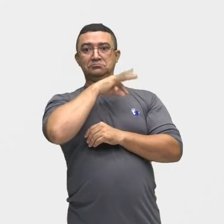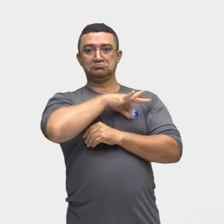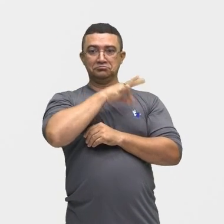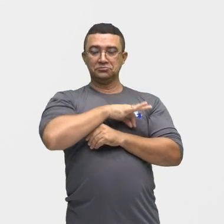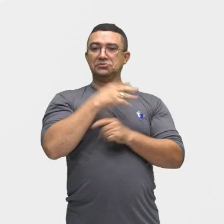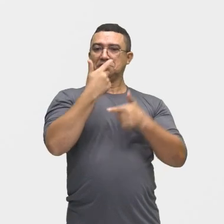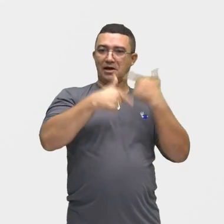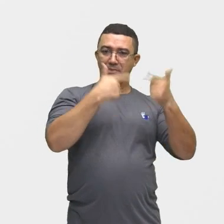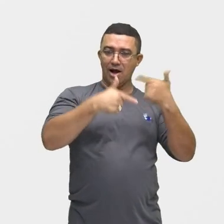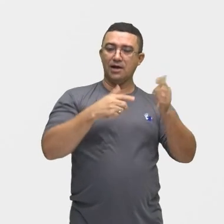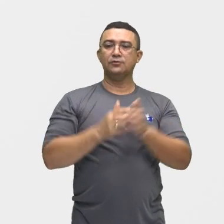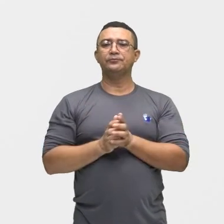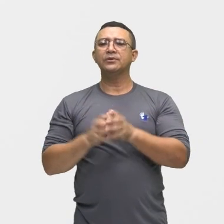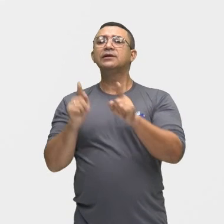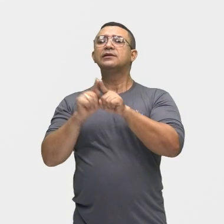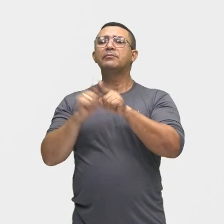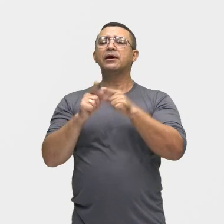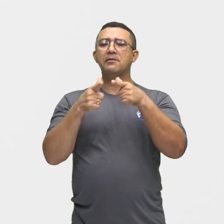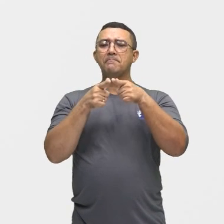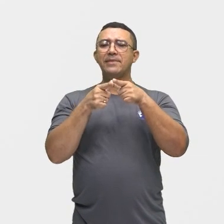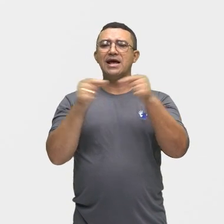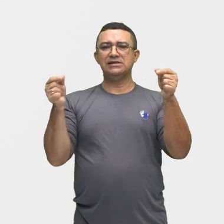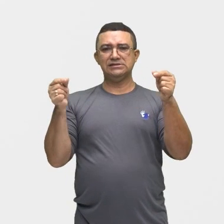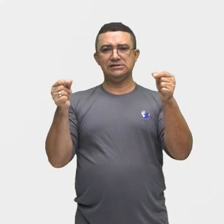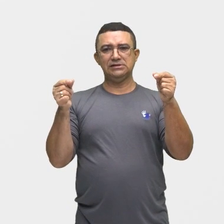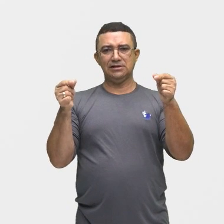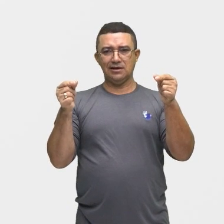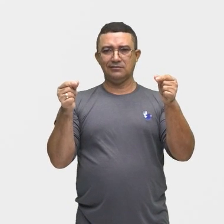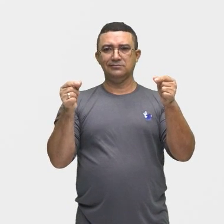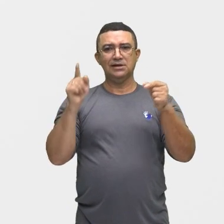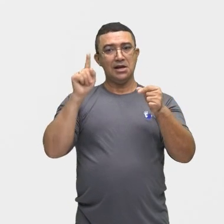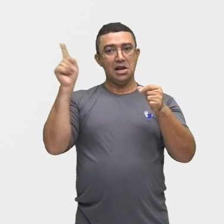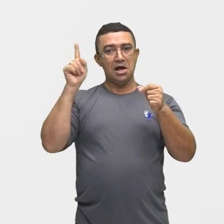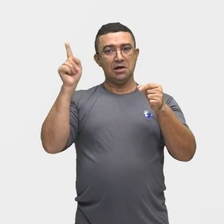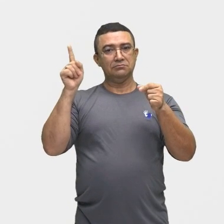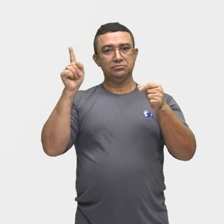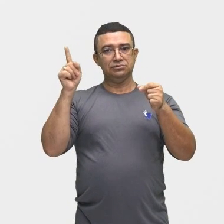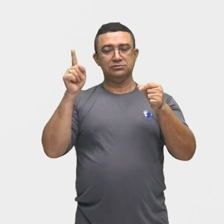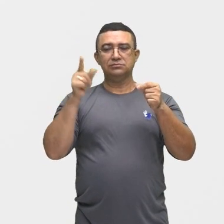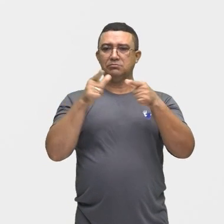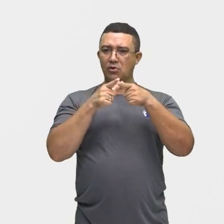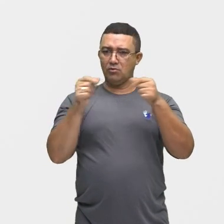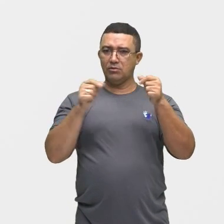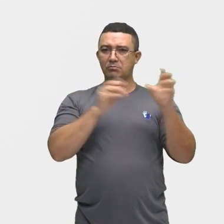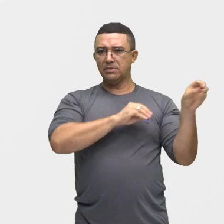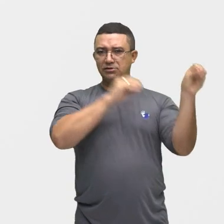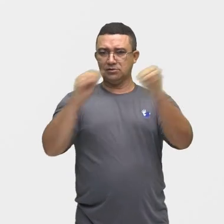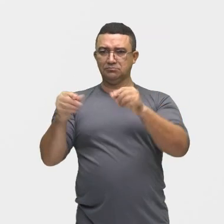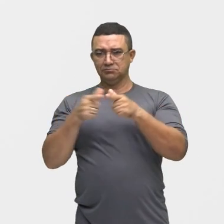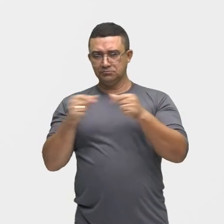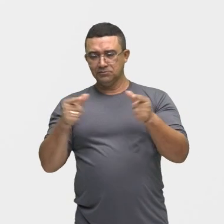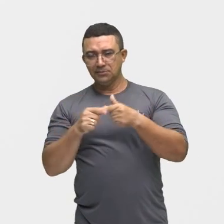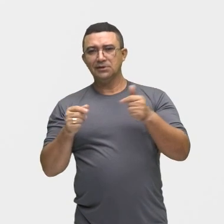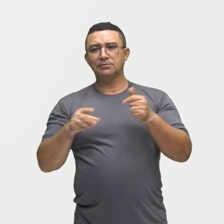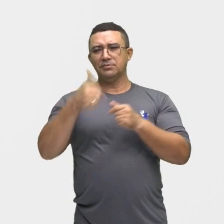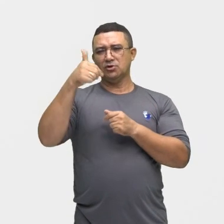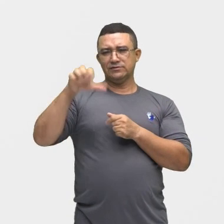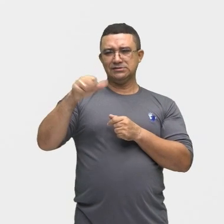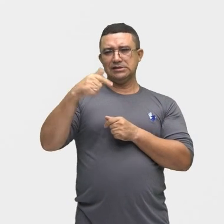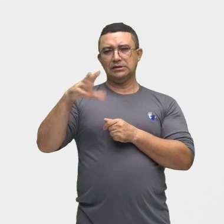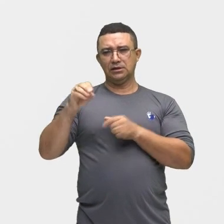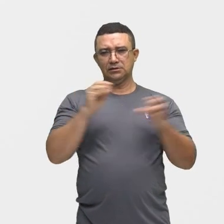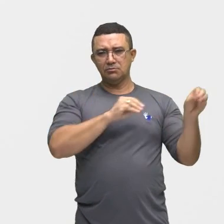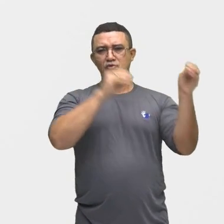em 1960, o período da borracha no século XIX, a migração para a região amazônica na década de